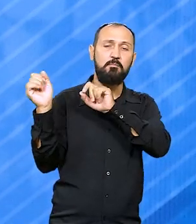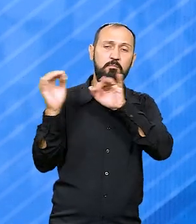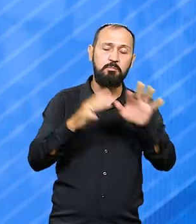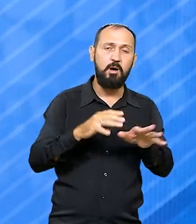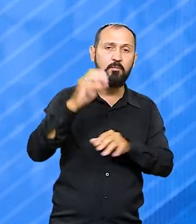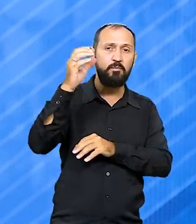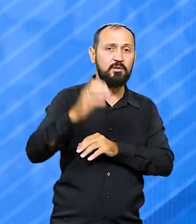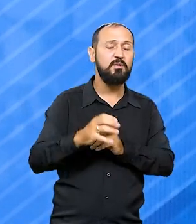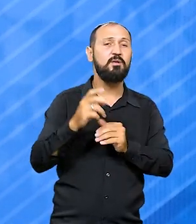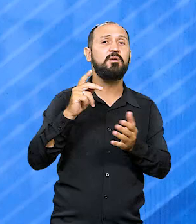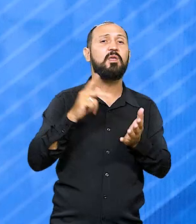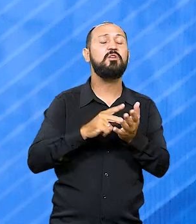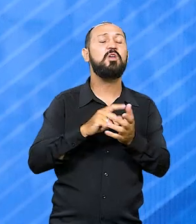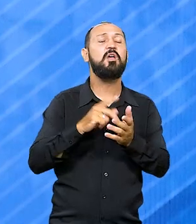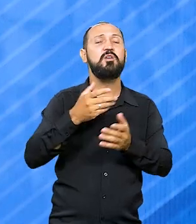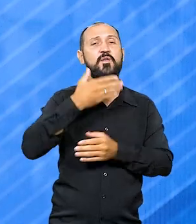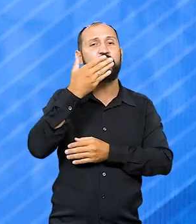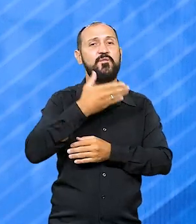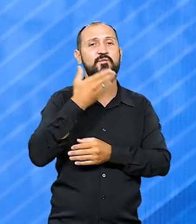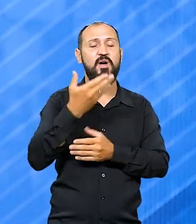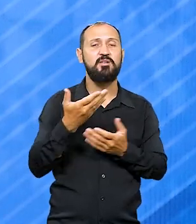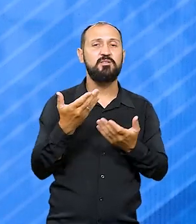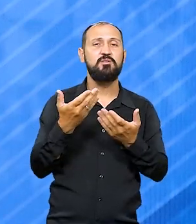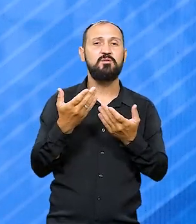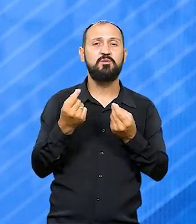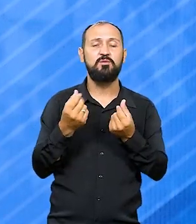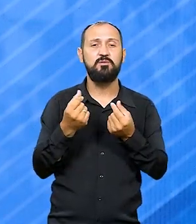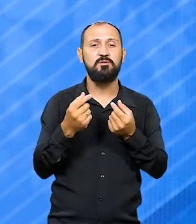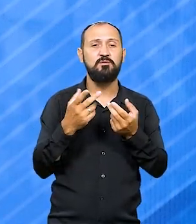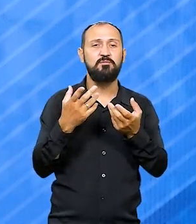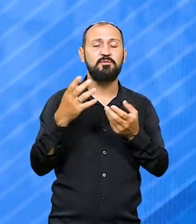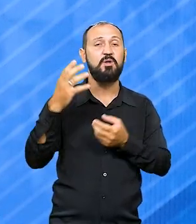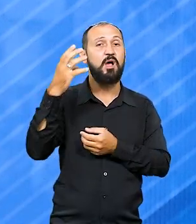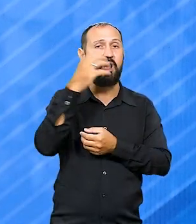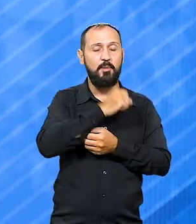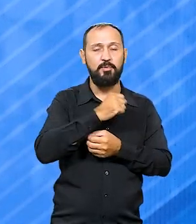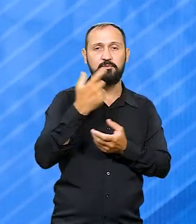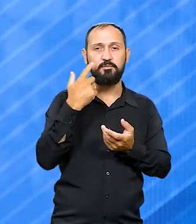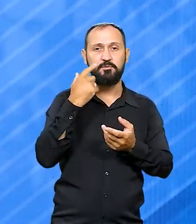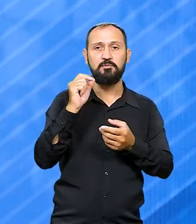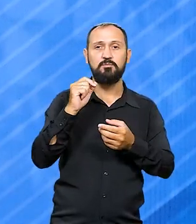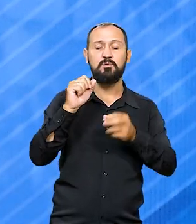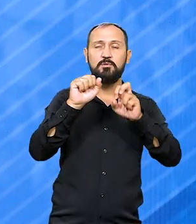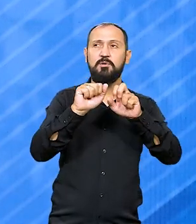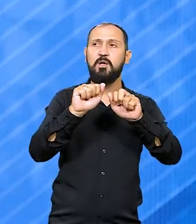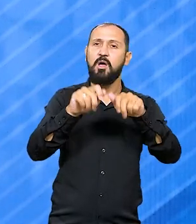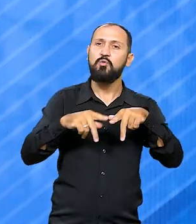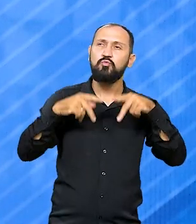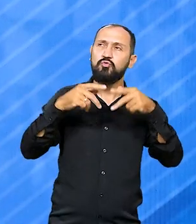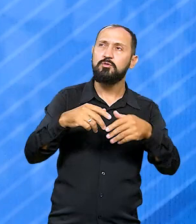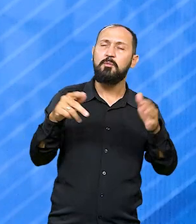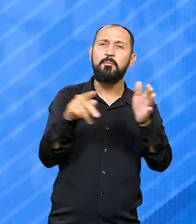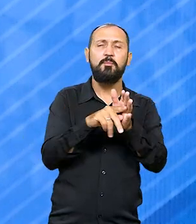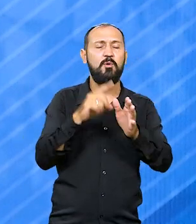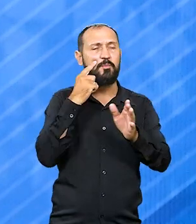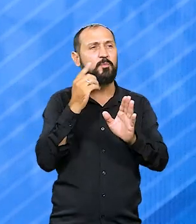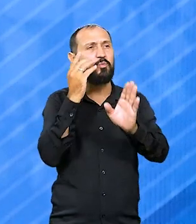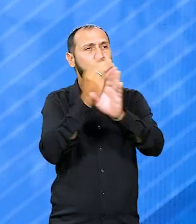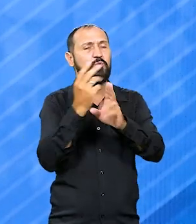área criminal, porque é uma área de fácil, são atos muito rápidos, audiência de